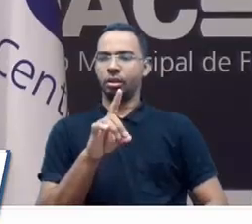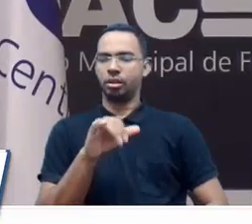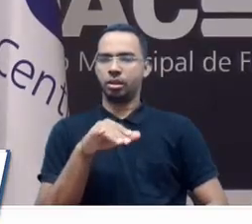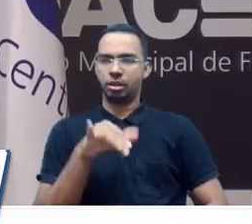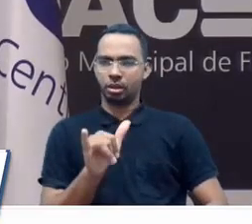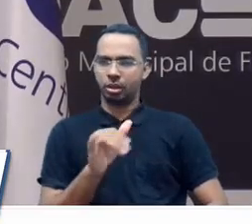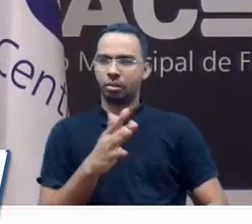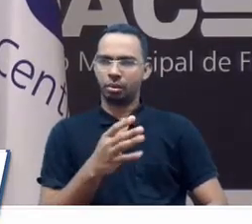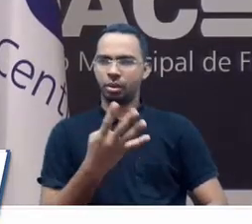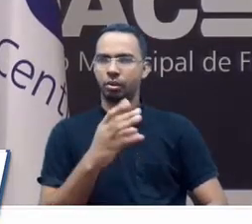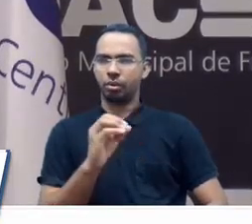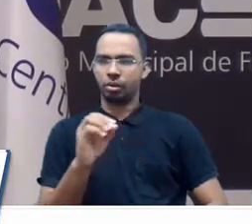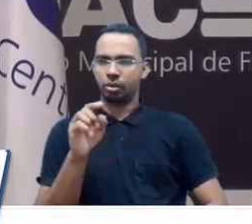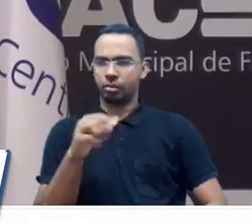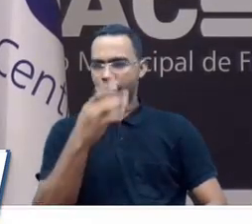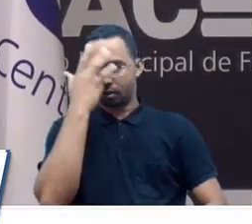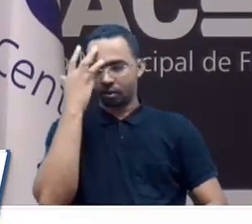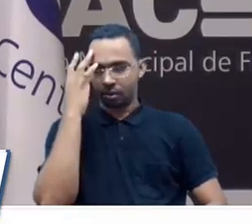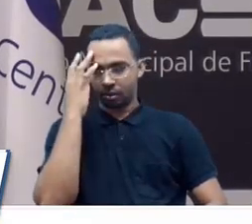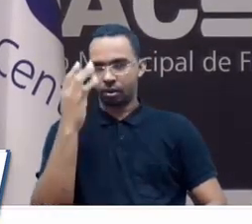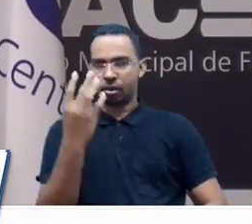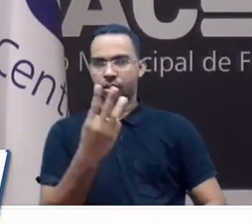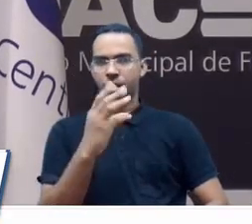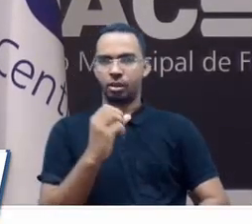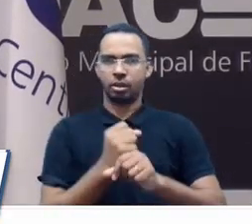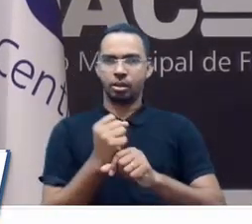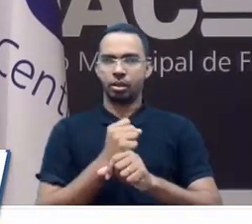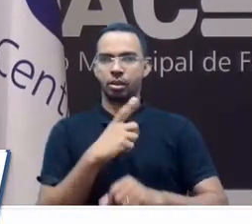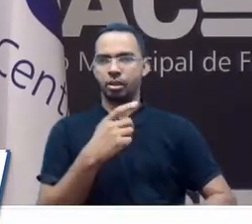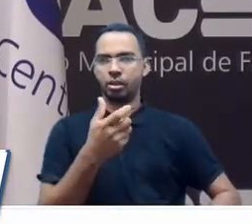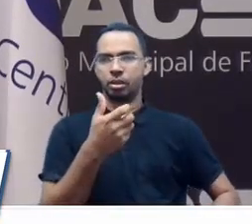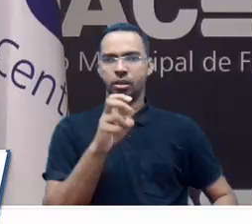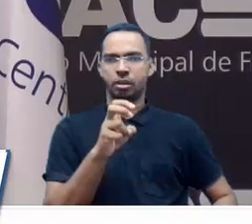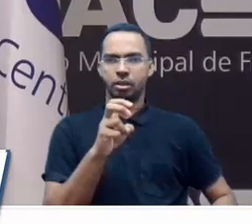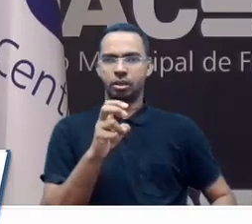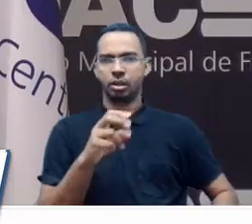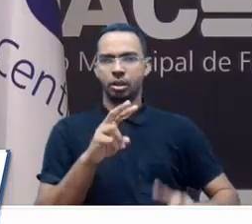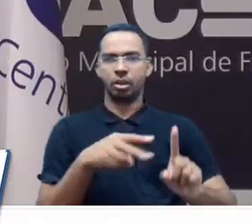habitantes, que há 30 anos atrás tinha 15 vereadores, cidade dobrou de tamanho.